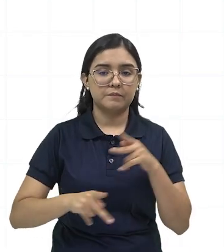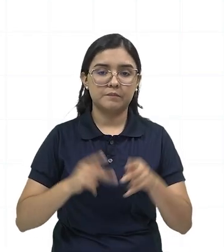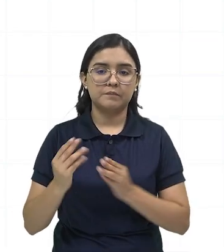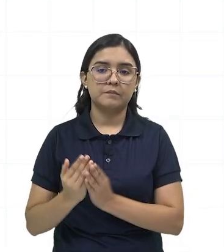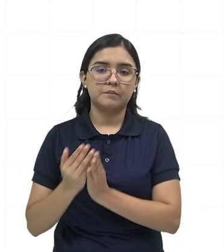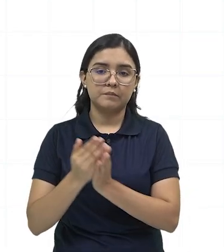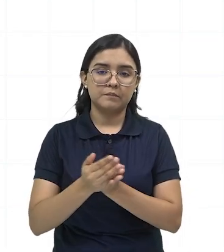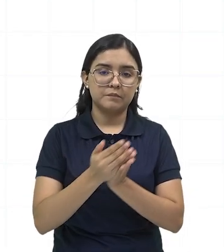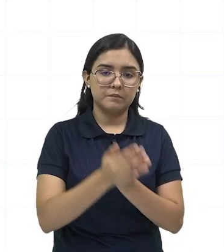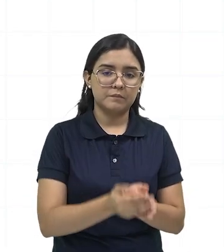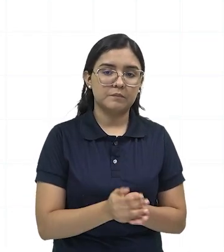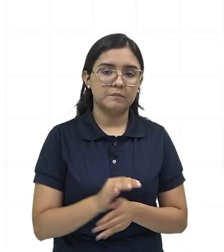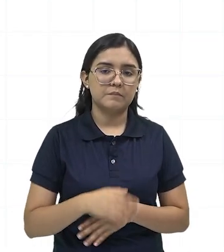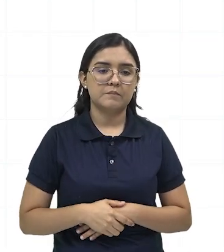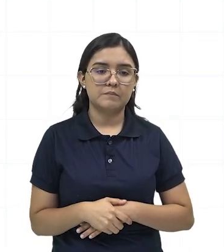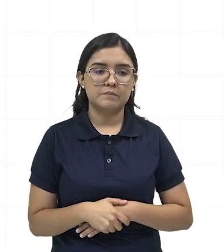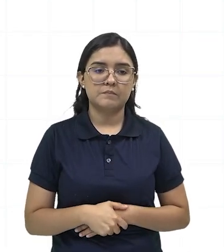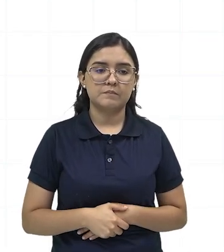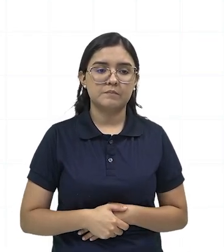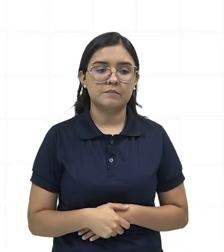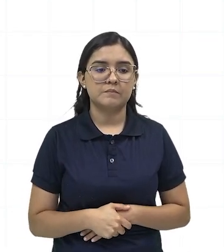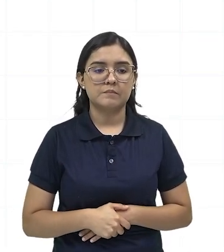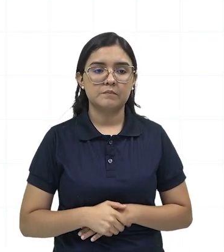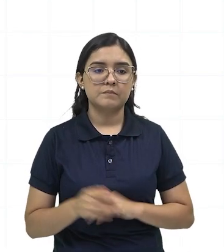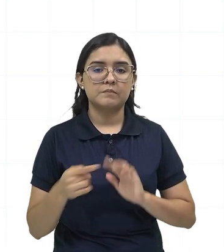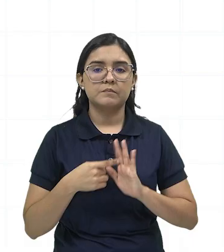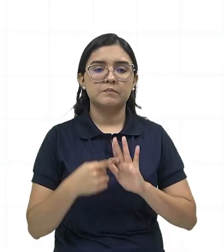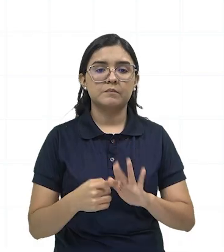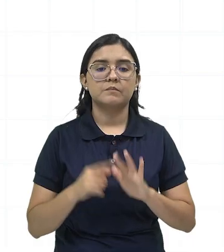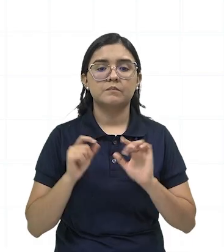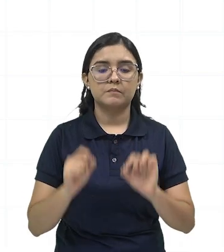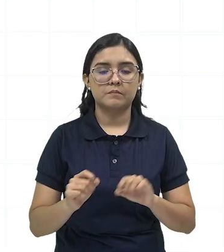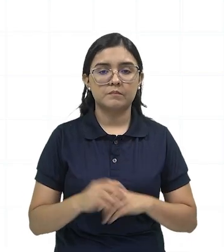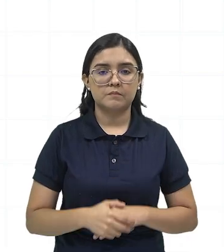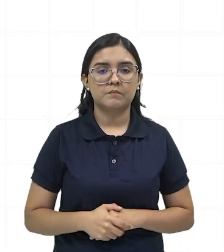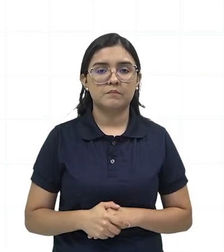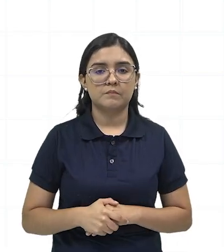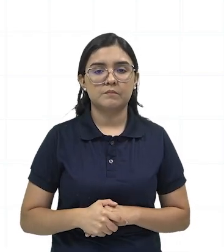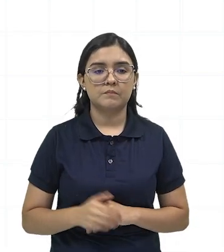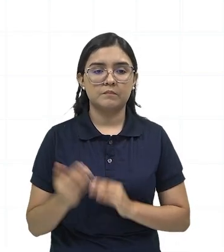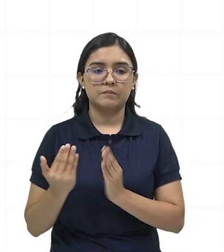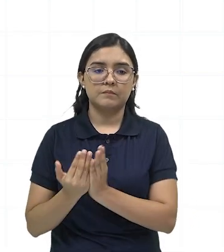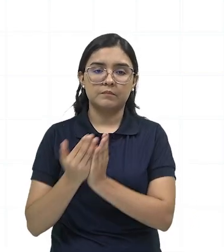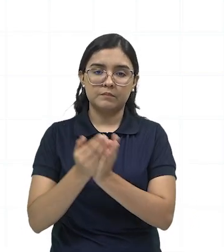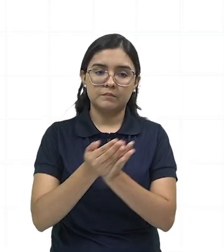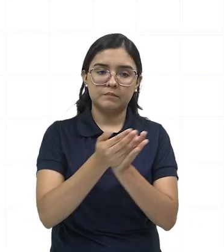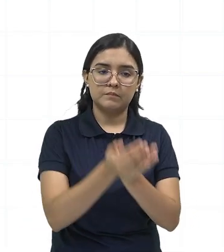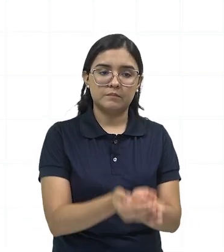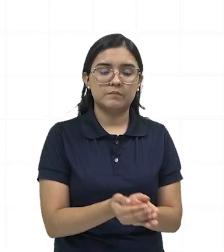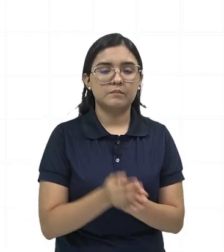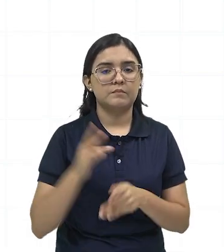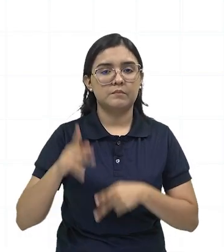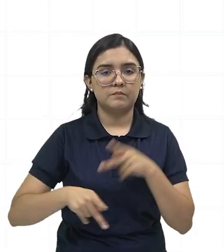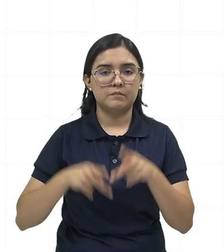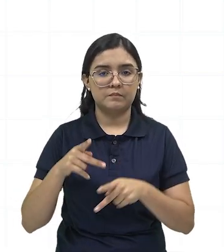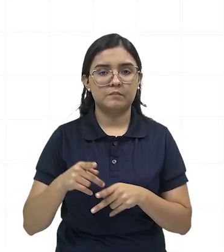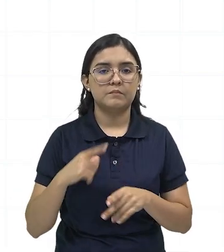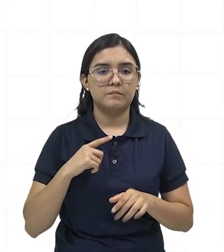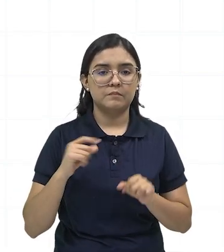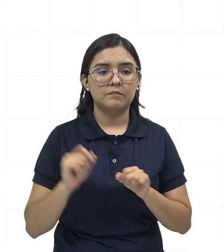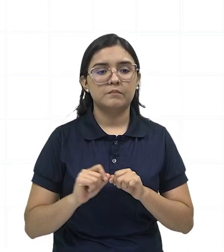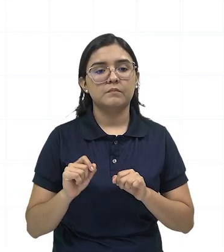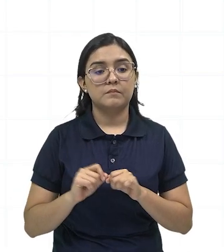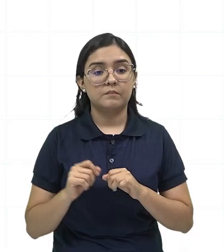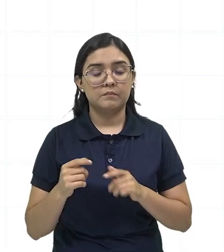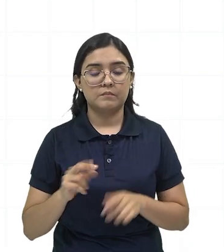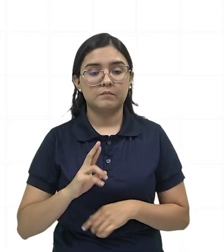né, saíram para navegar. Isso indica o quê? As grandes navegações, né, que os portugueses fizeram,